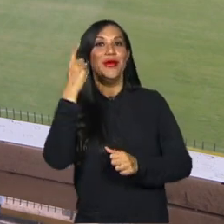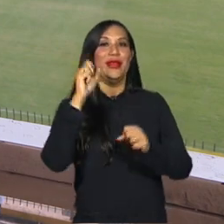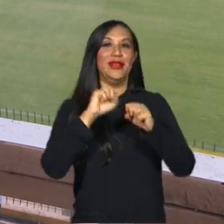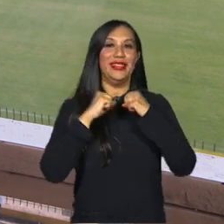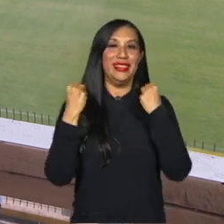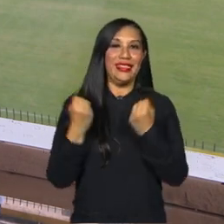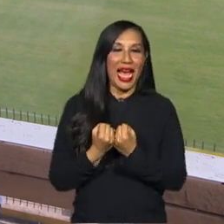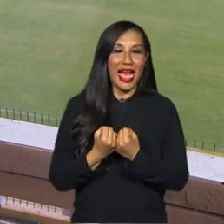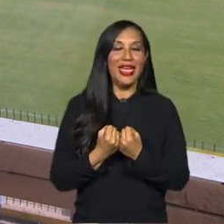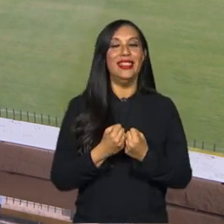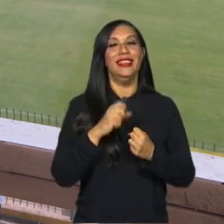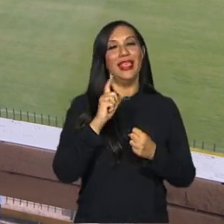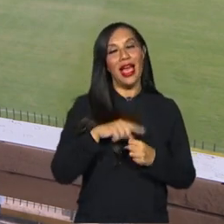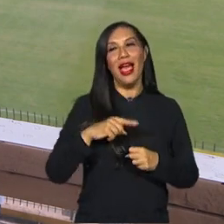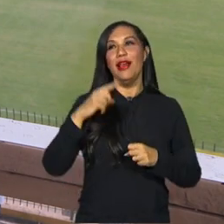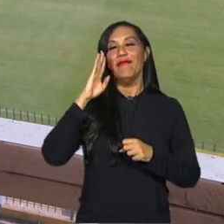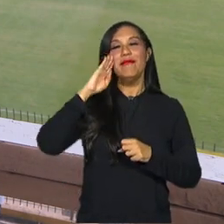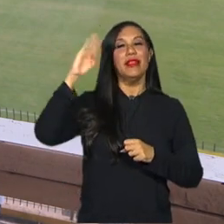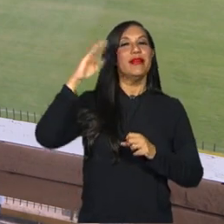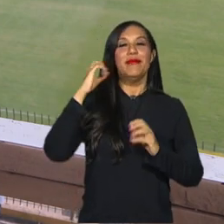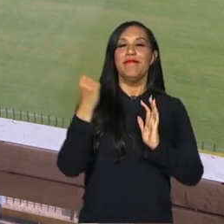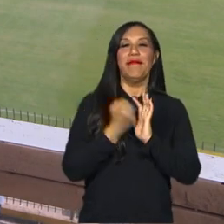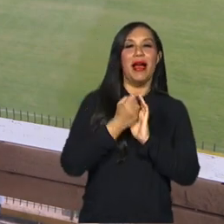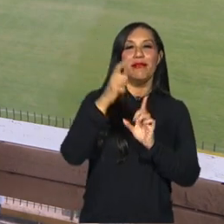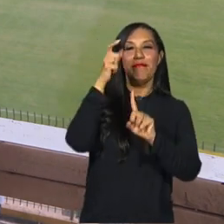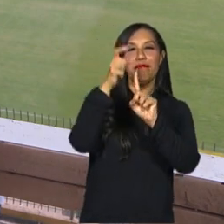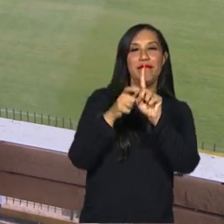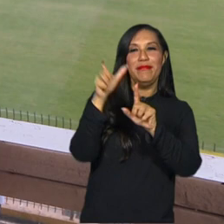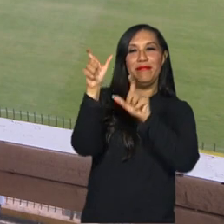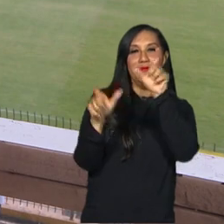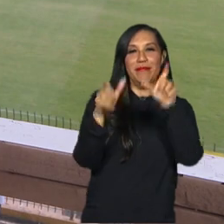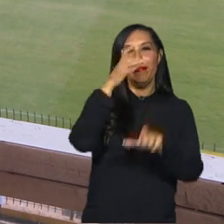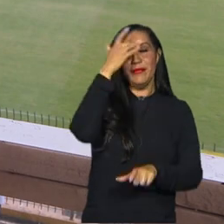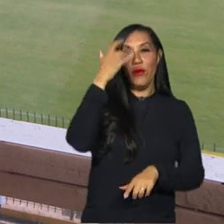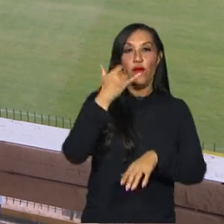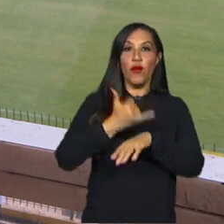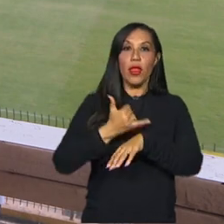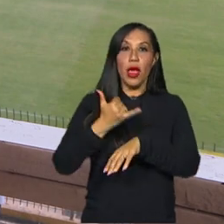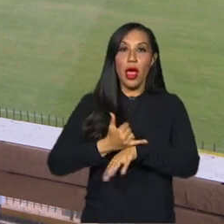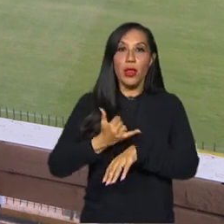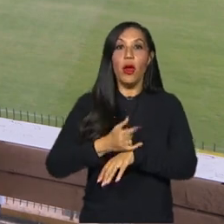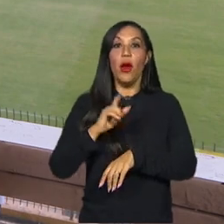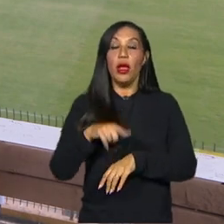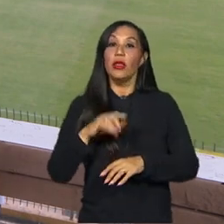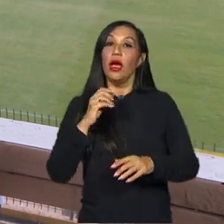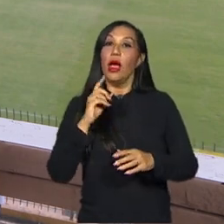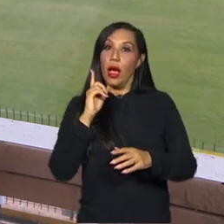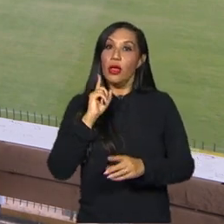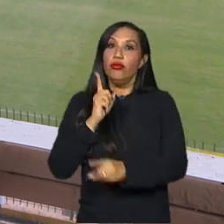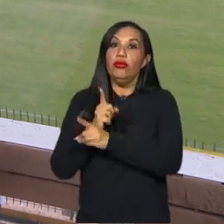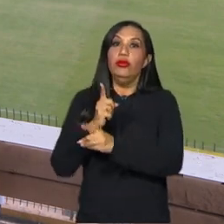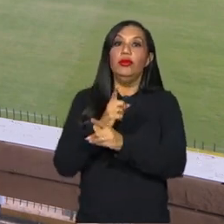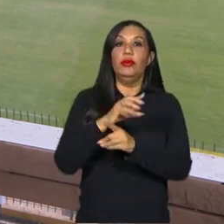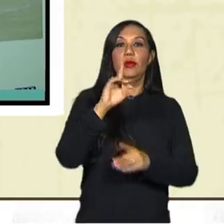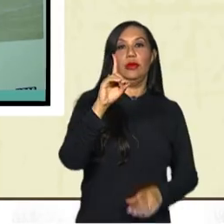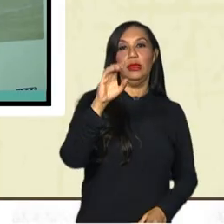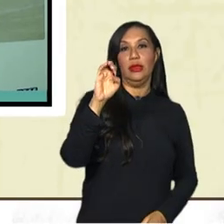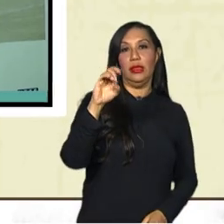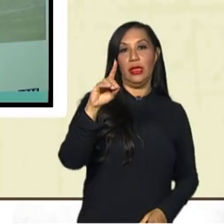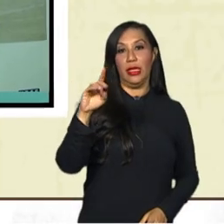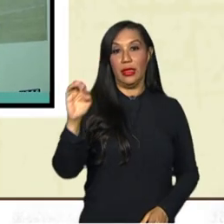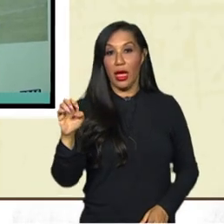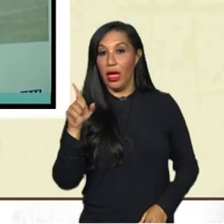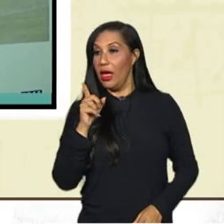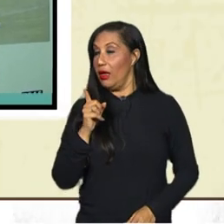Então, são figuras maravilhosas. E o Volta Redonda revelou nomes como o Dedé,